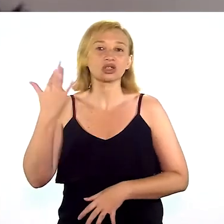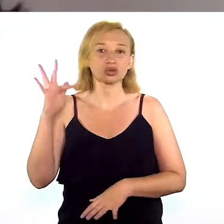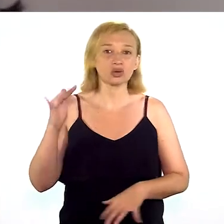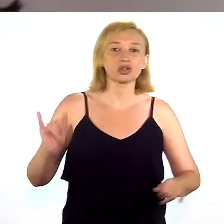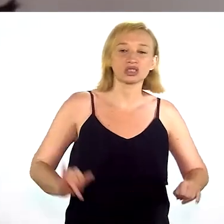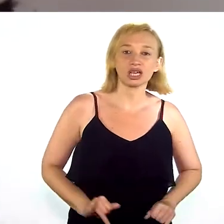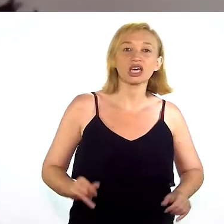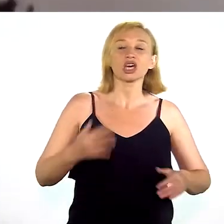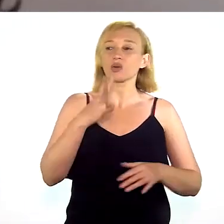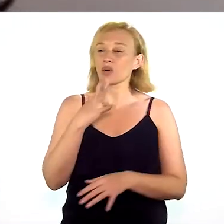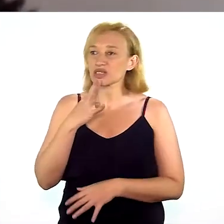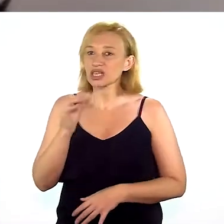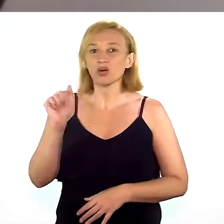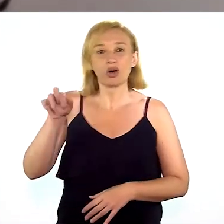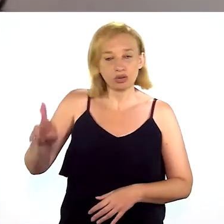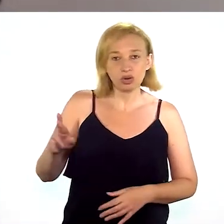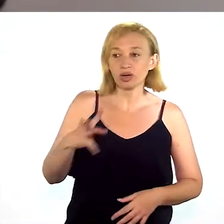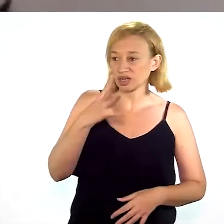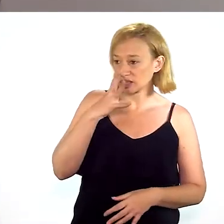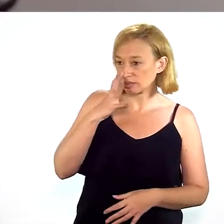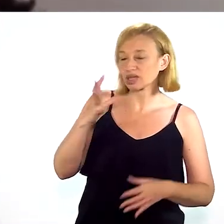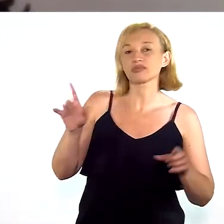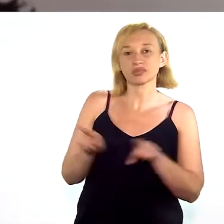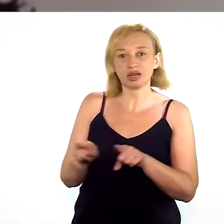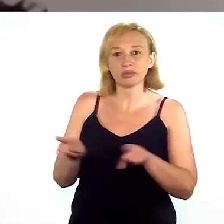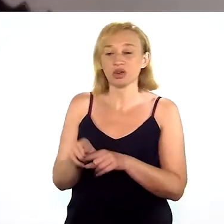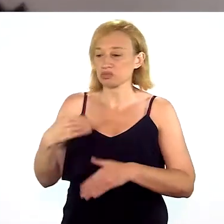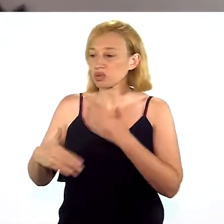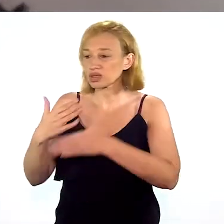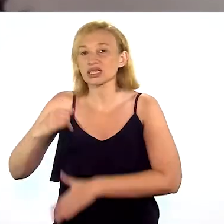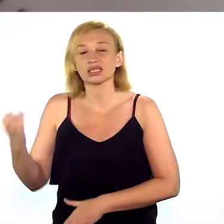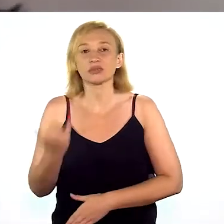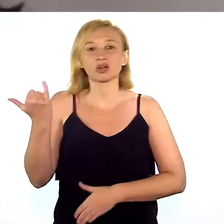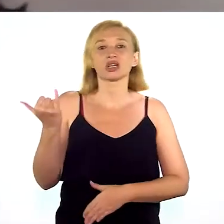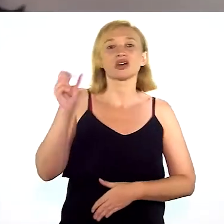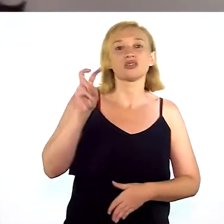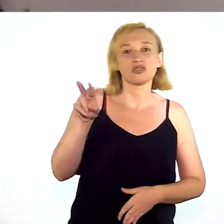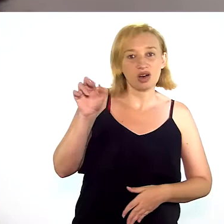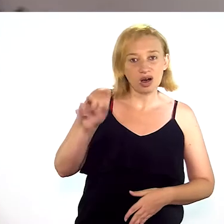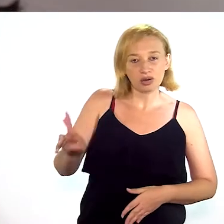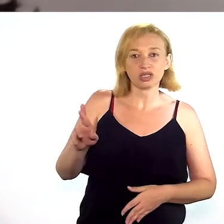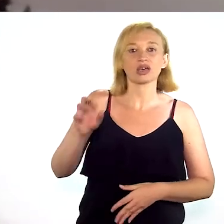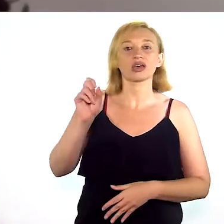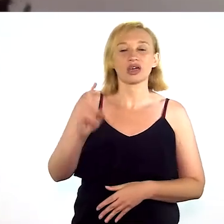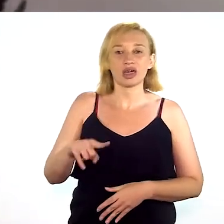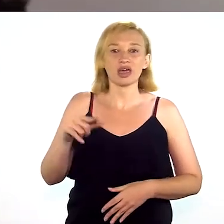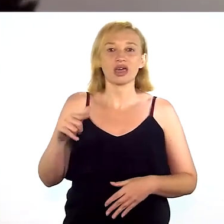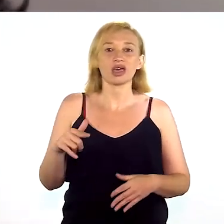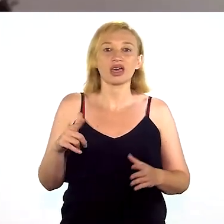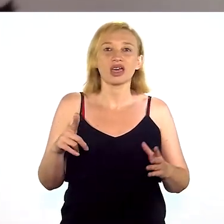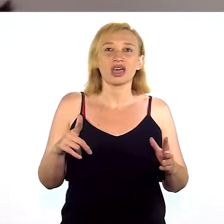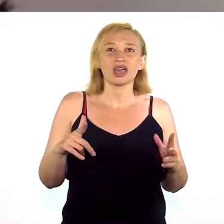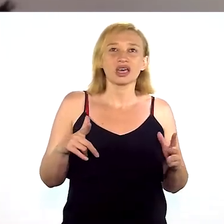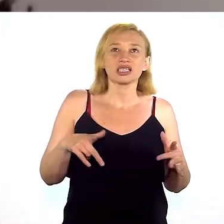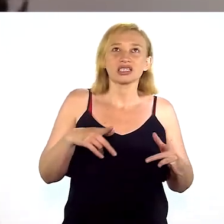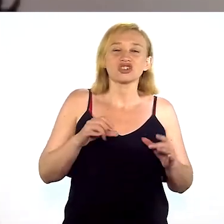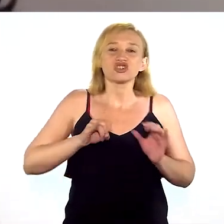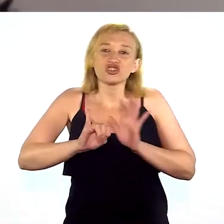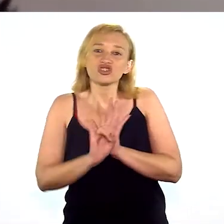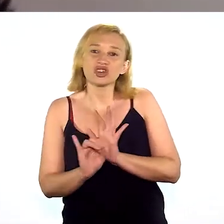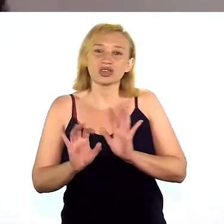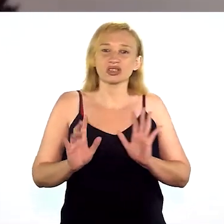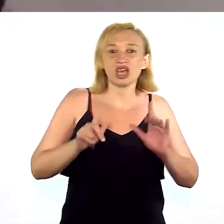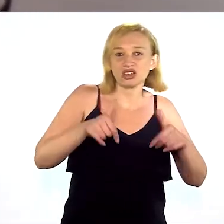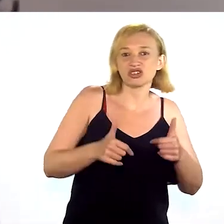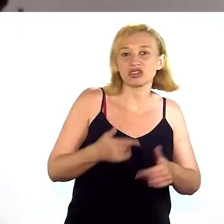questões. E conhecer o autor que a gente admira também, para mim, foi um processo muito importante, né? O Walter, ele é muito dessa história, ele é muito